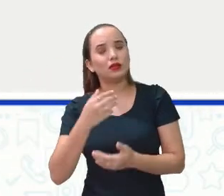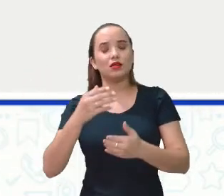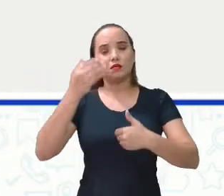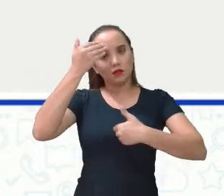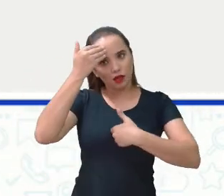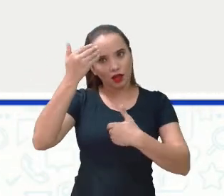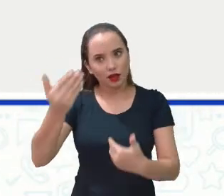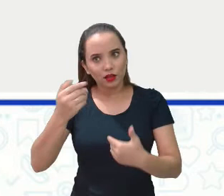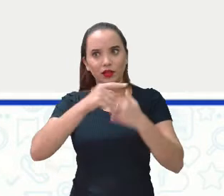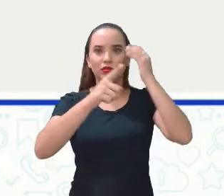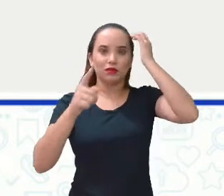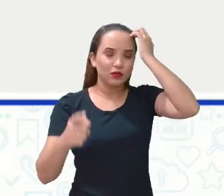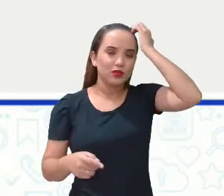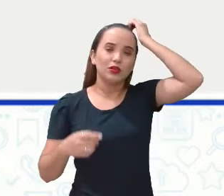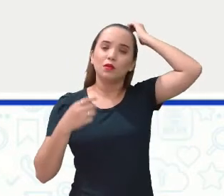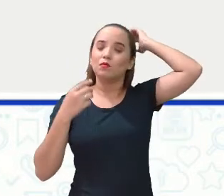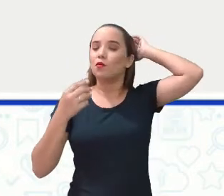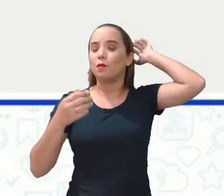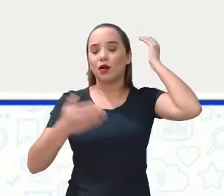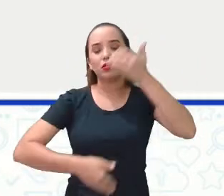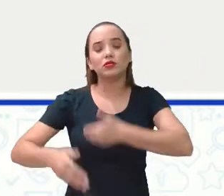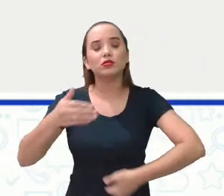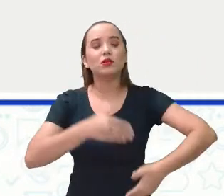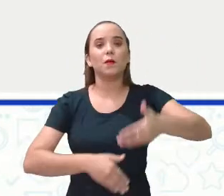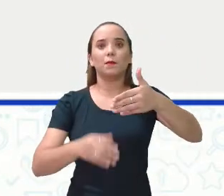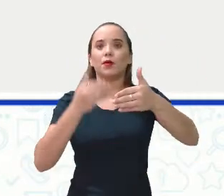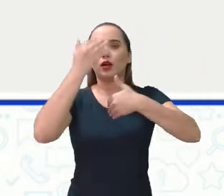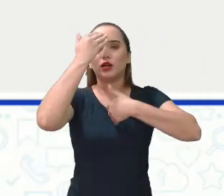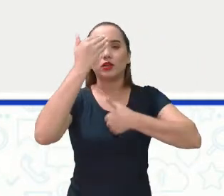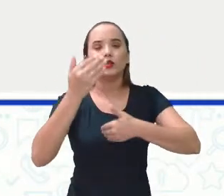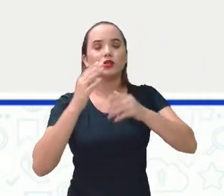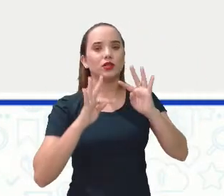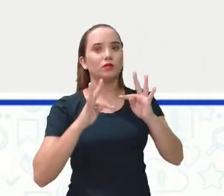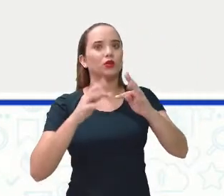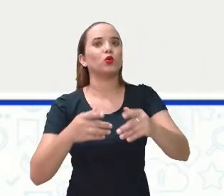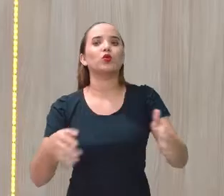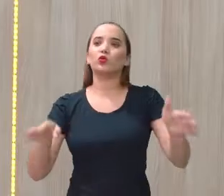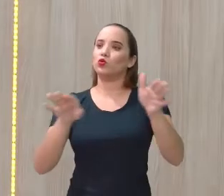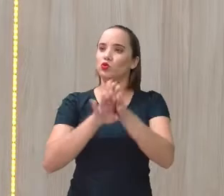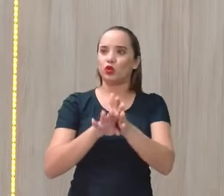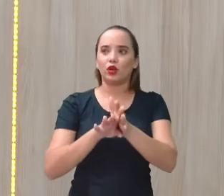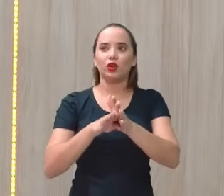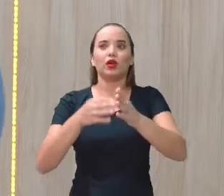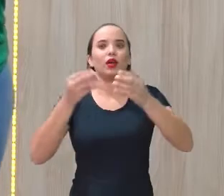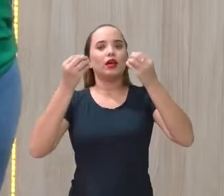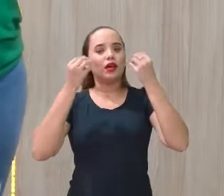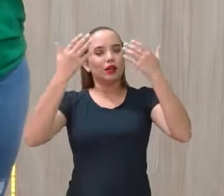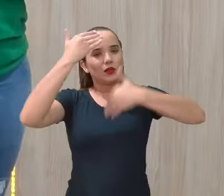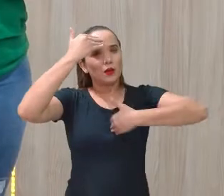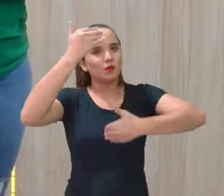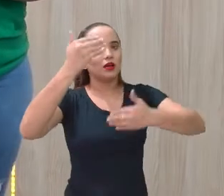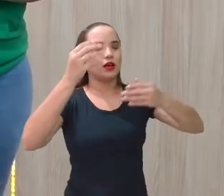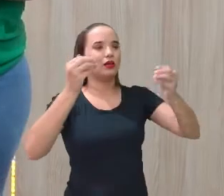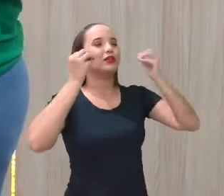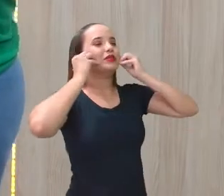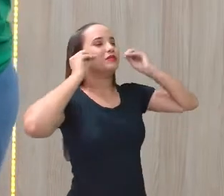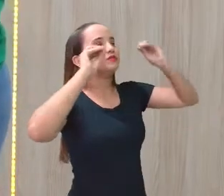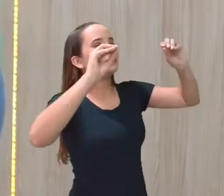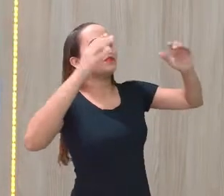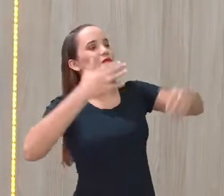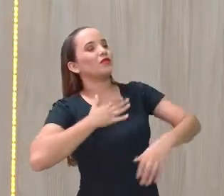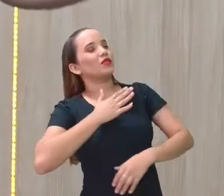participação, agradecendo vocês que estão aí chegando, né? Muito obrigada. Estou mandando um beijo aí para os meus colegas que chegaram.